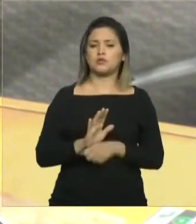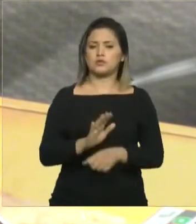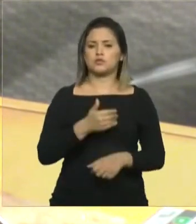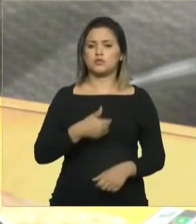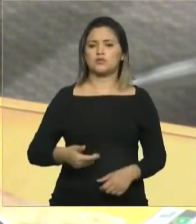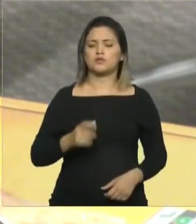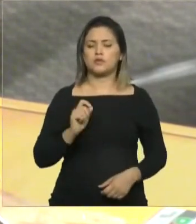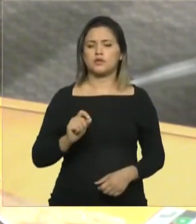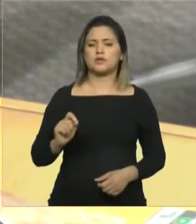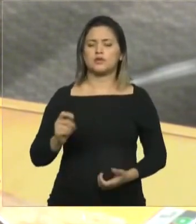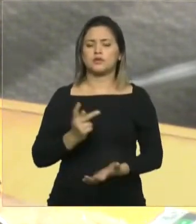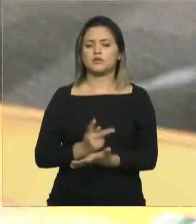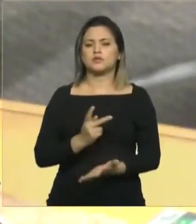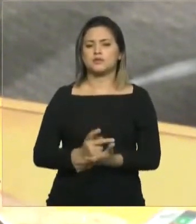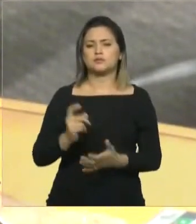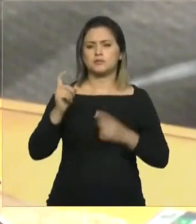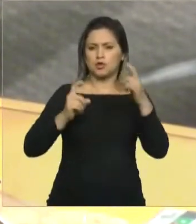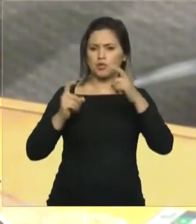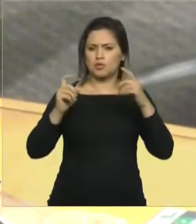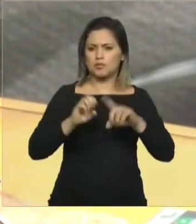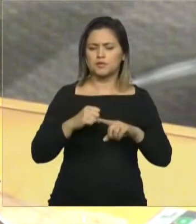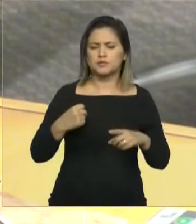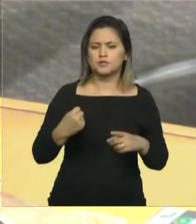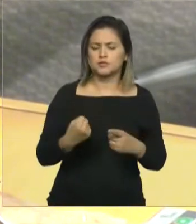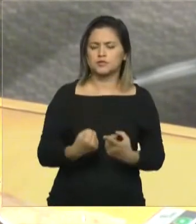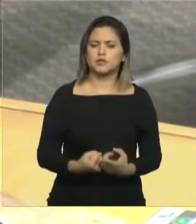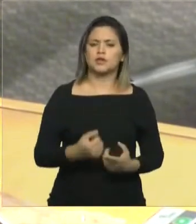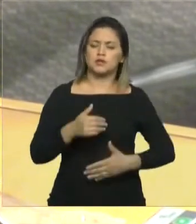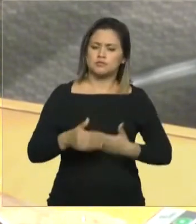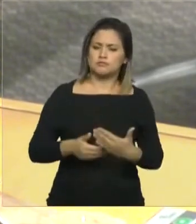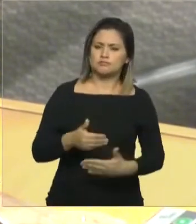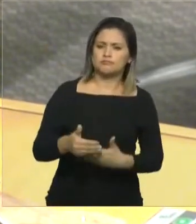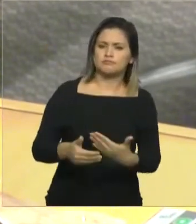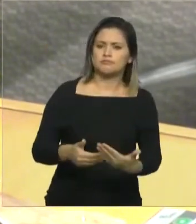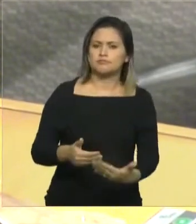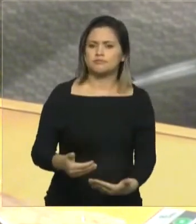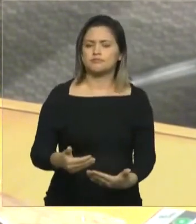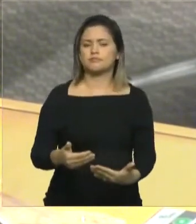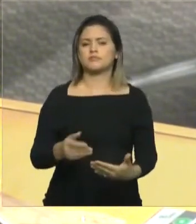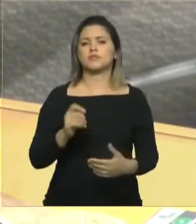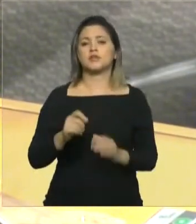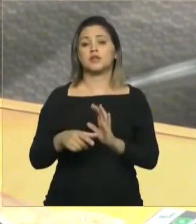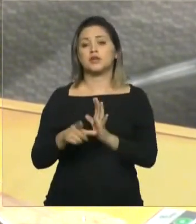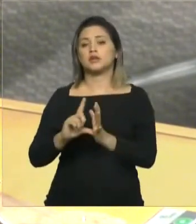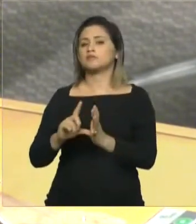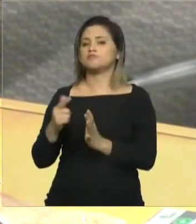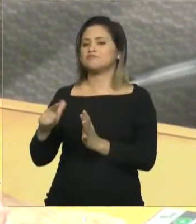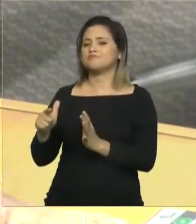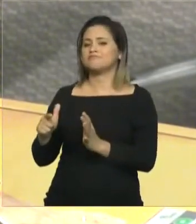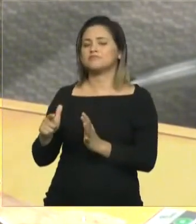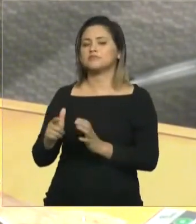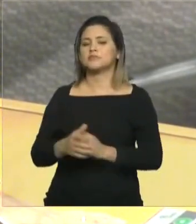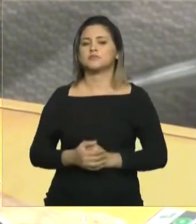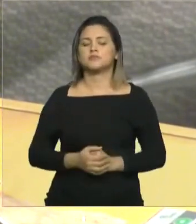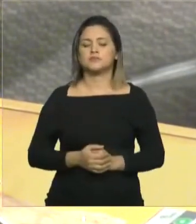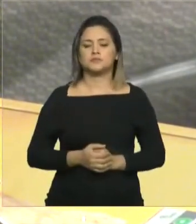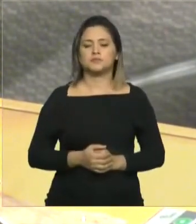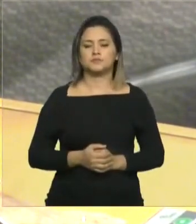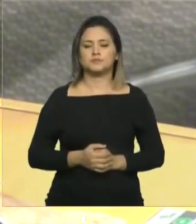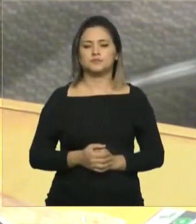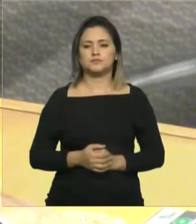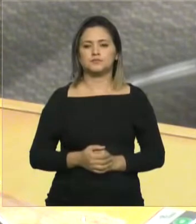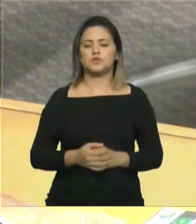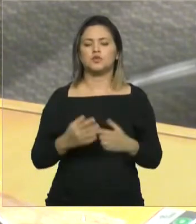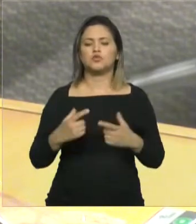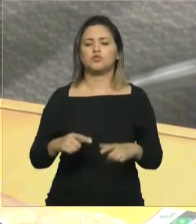pensa no social e avançando com números, né? Com números que antes não existiam, né? E onde estavam esses